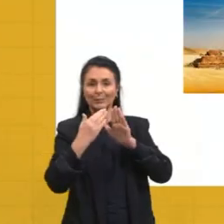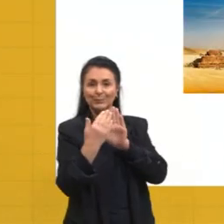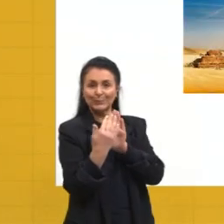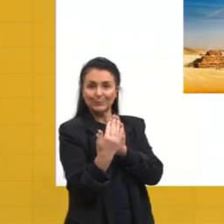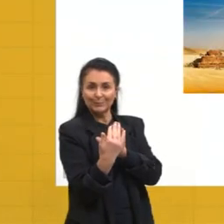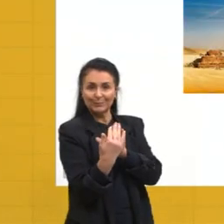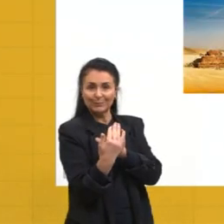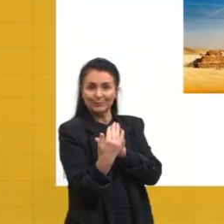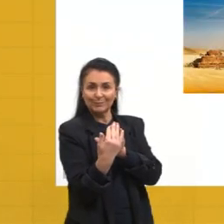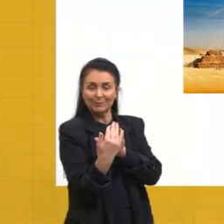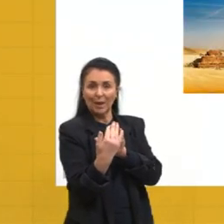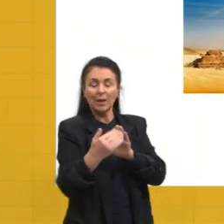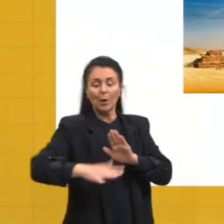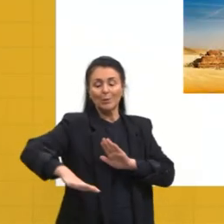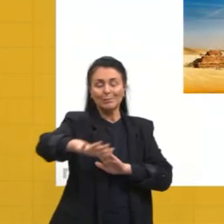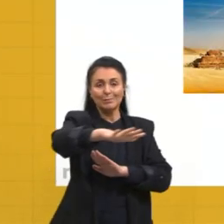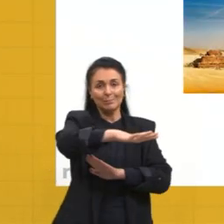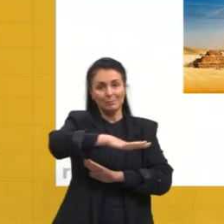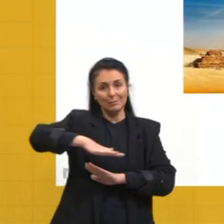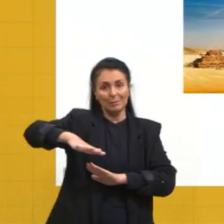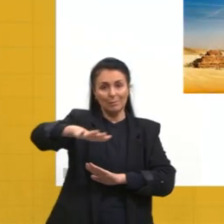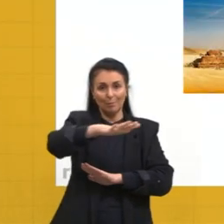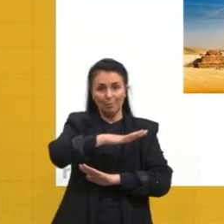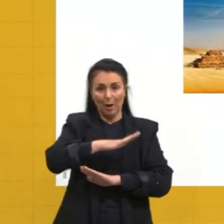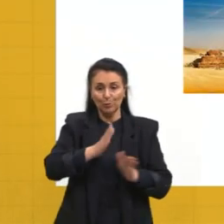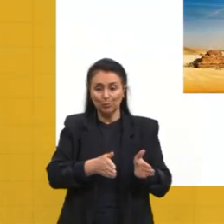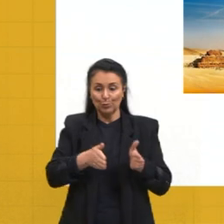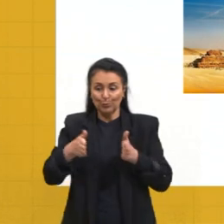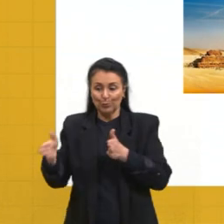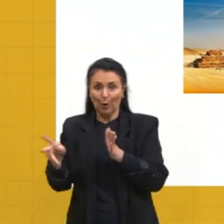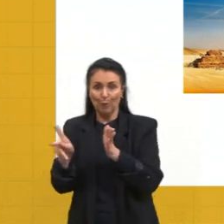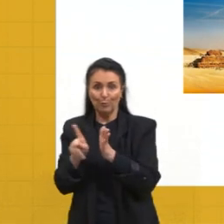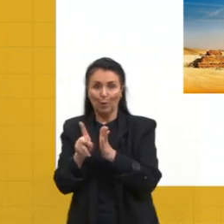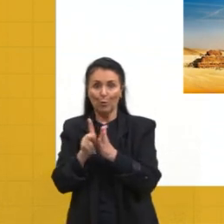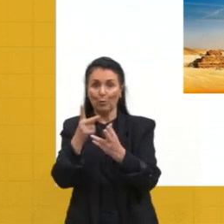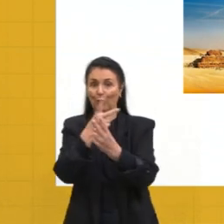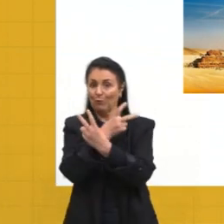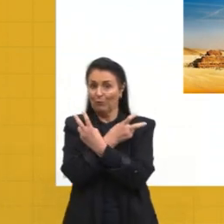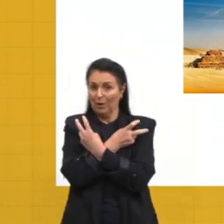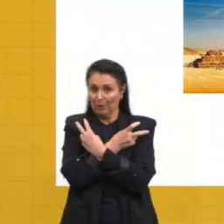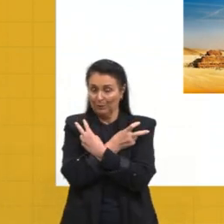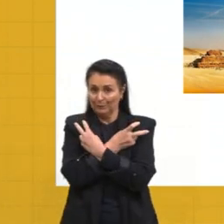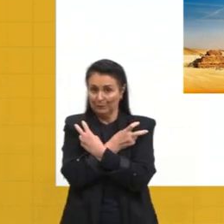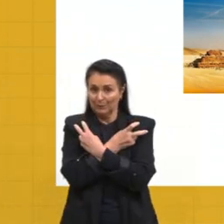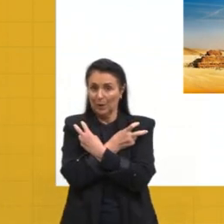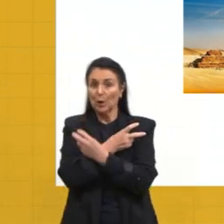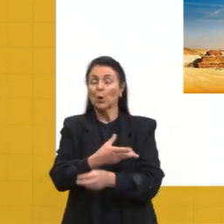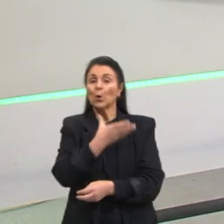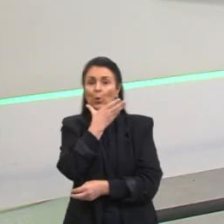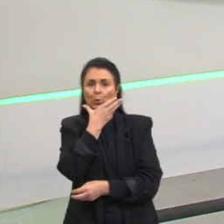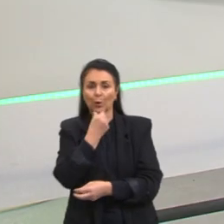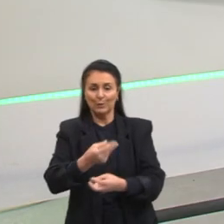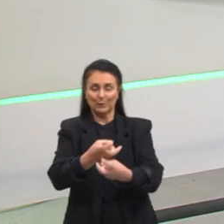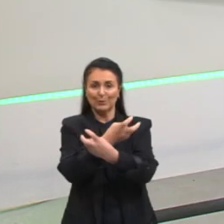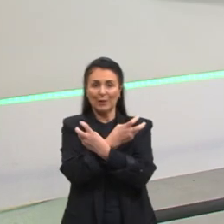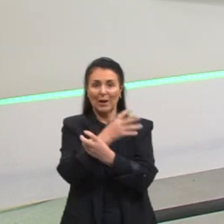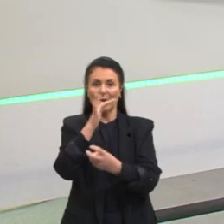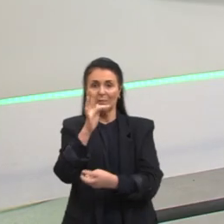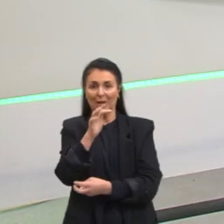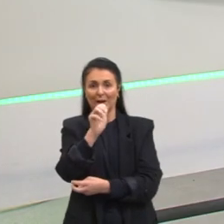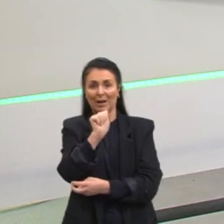é que era o espaço então fúnebre dos faraós os faraós eram os grandes